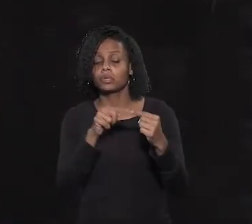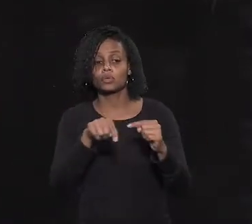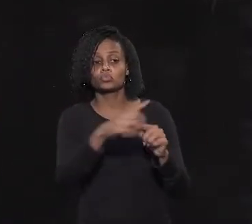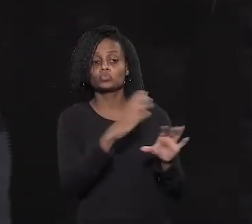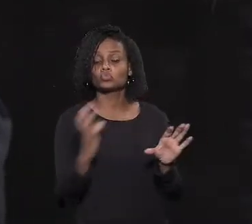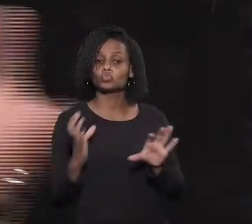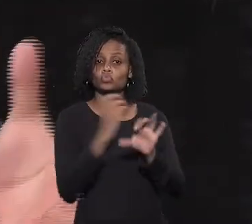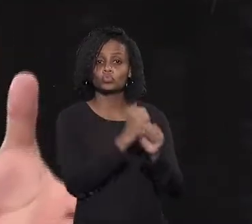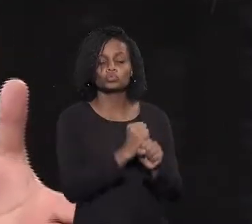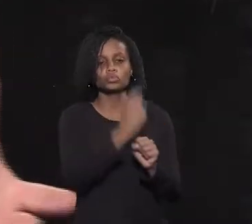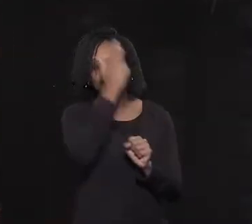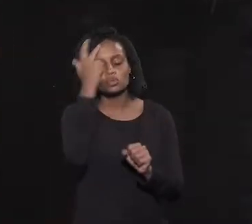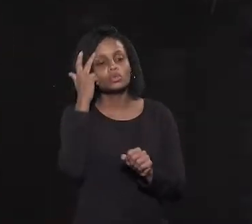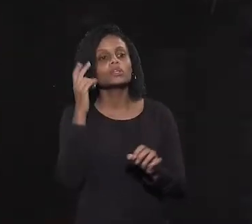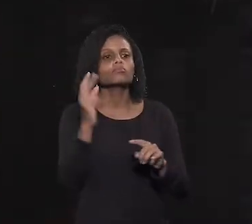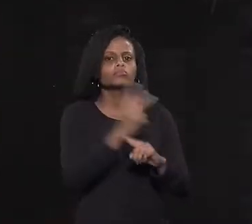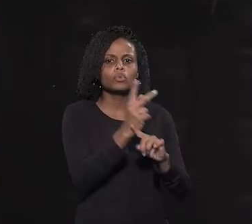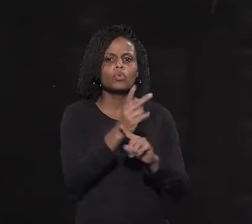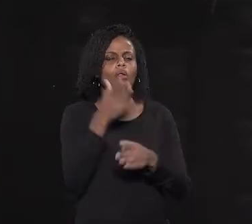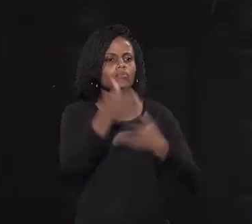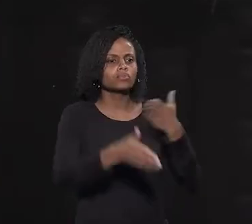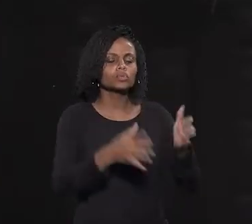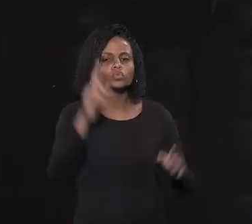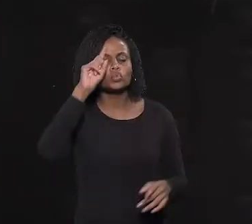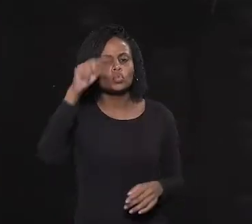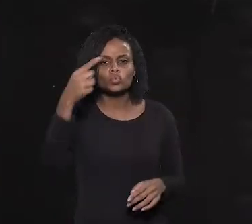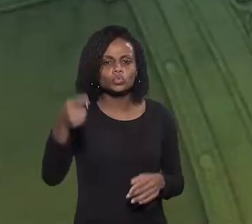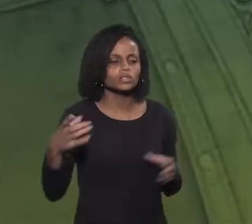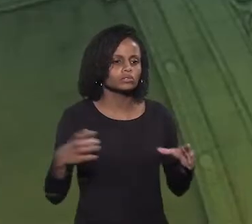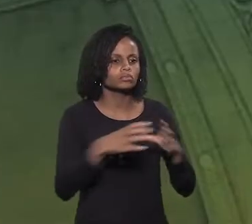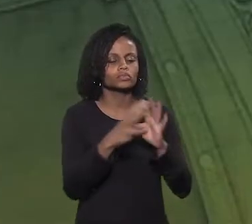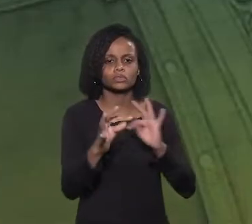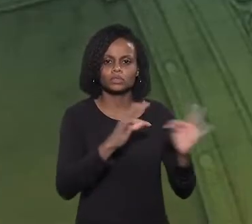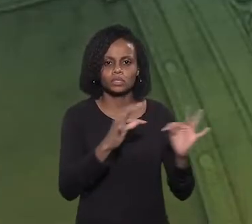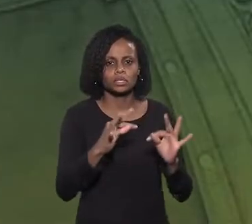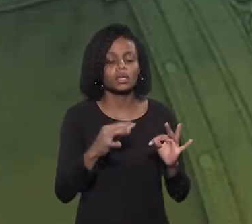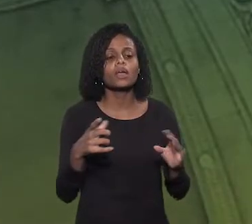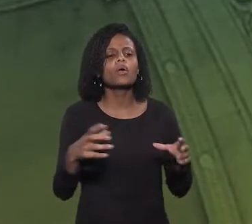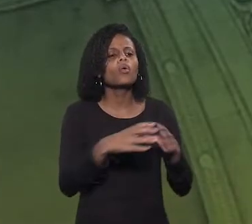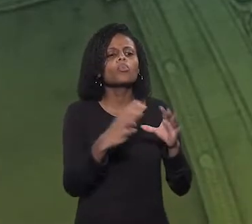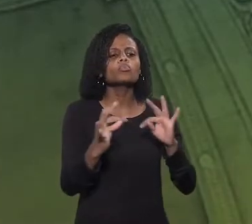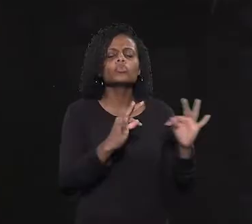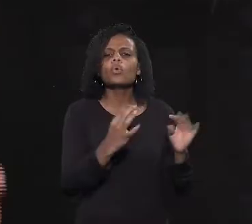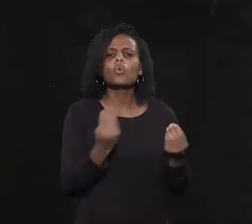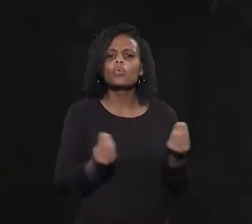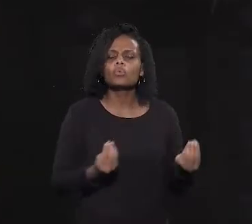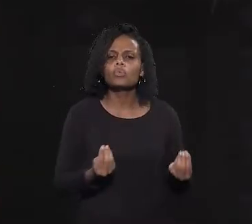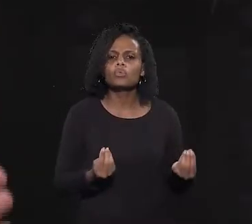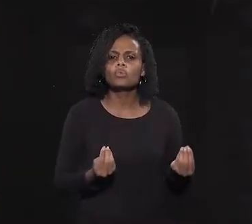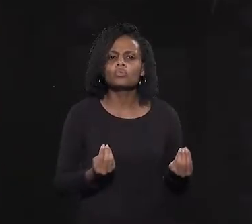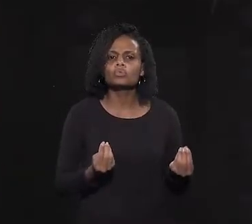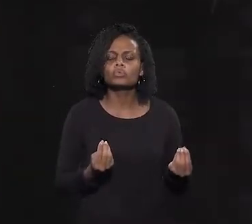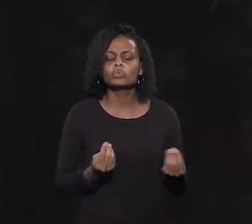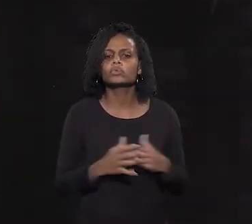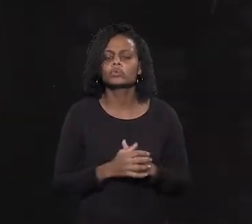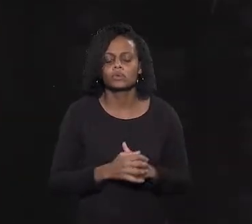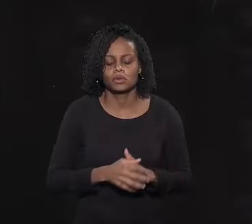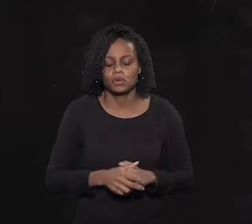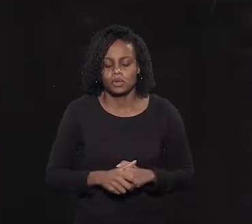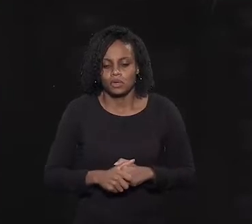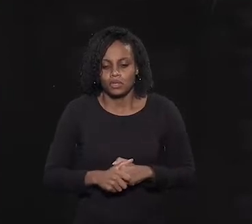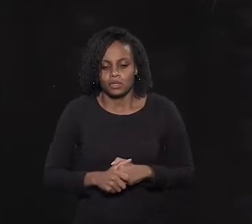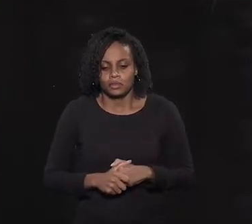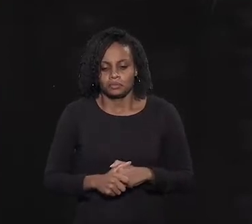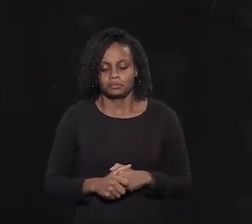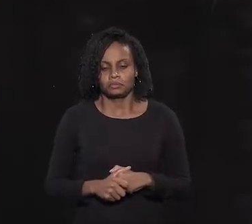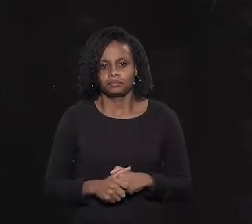que procuram as comunidades terapêuticas todos os dias. E aí como é que a comunidade faz? Quais são as soluções? Na maioria